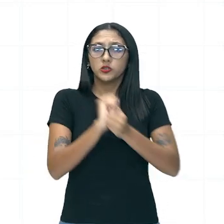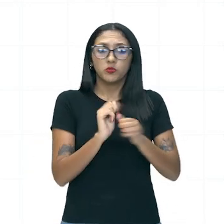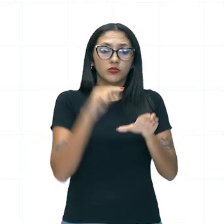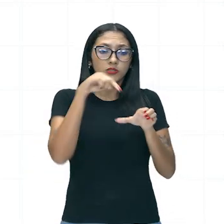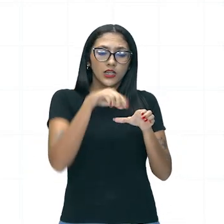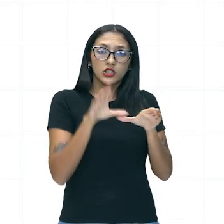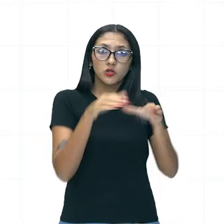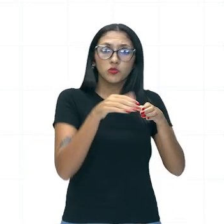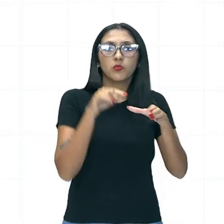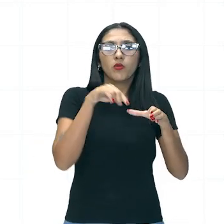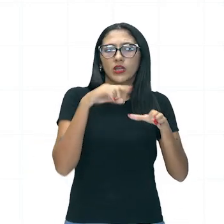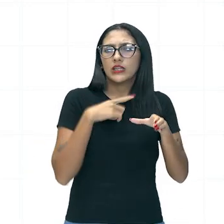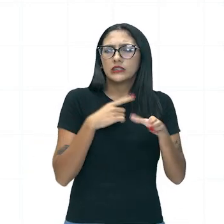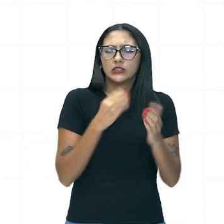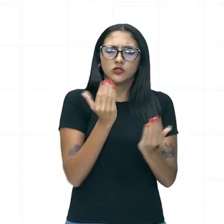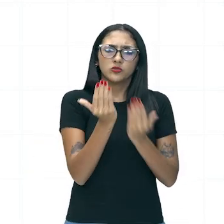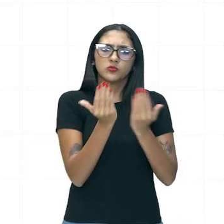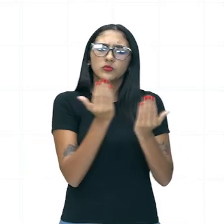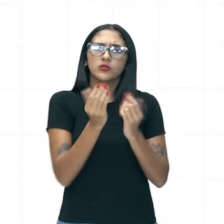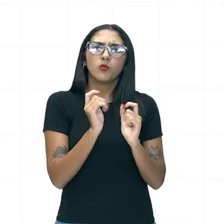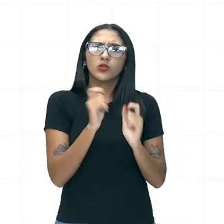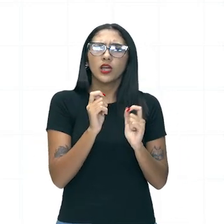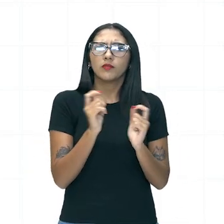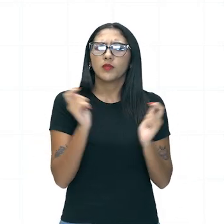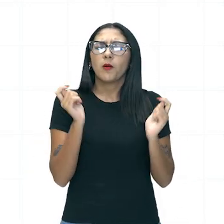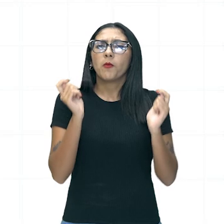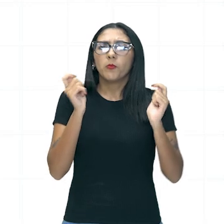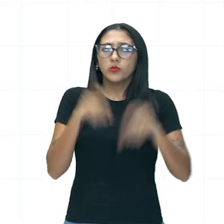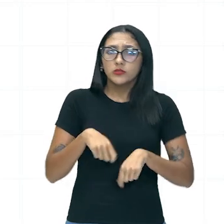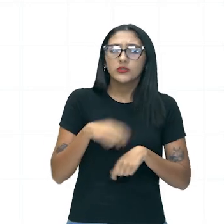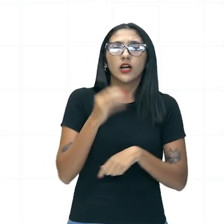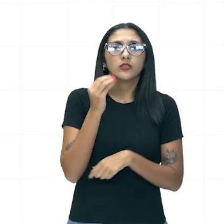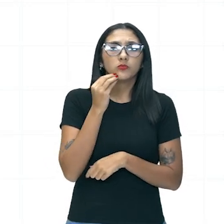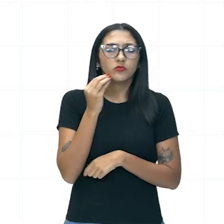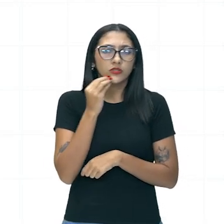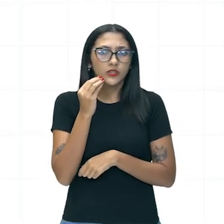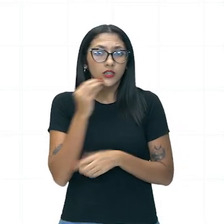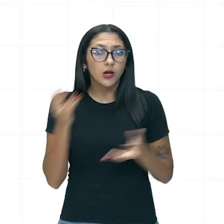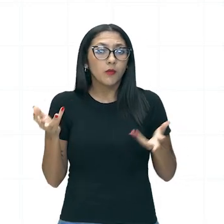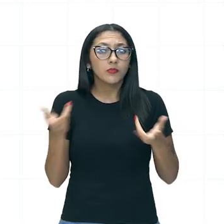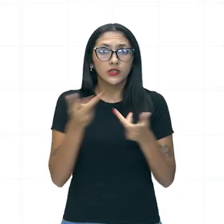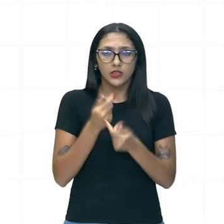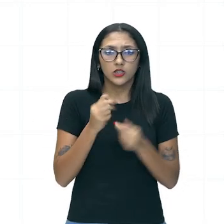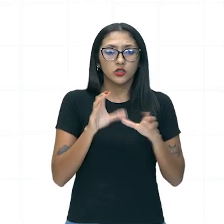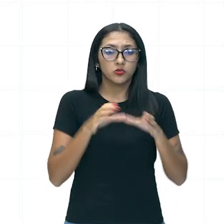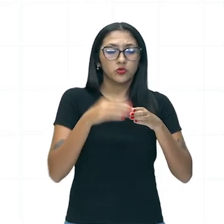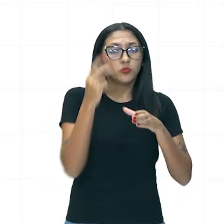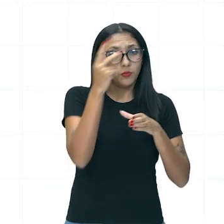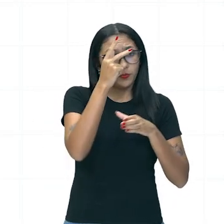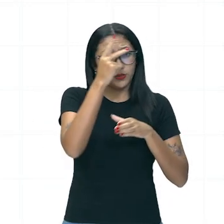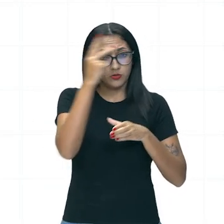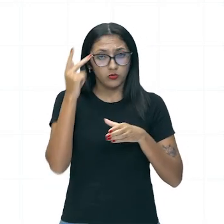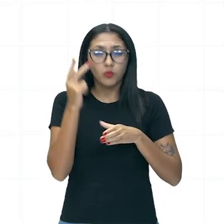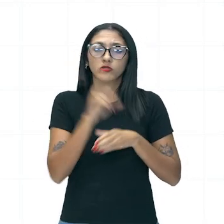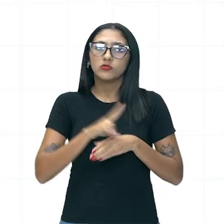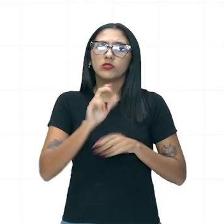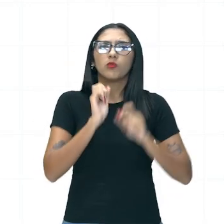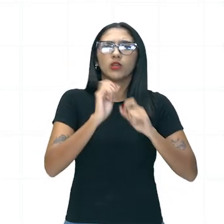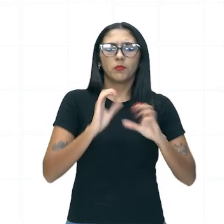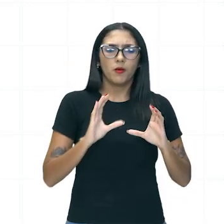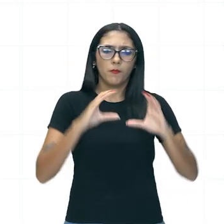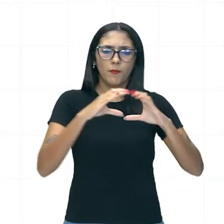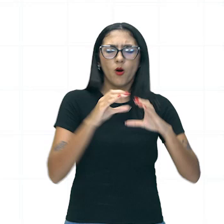caracterizam por comparar a capacidade de uma equipe introduzir ou levar uma bola ou então outro objeto, dependendo